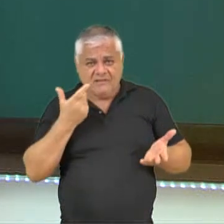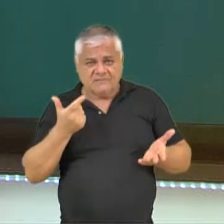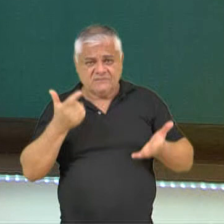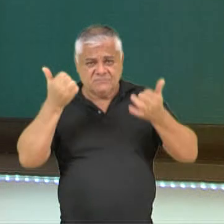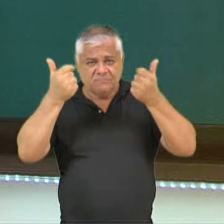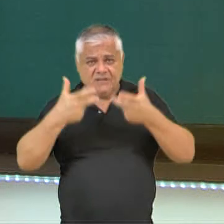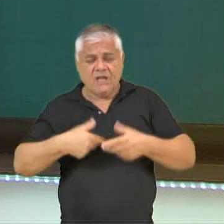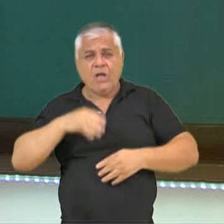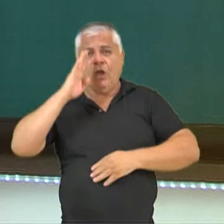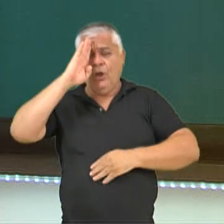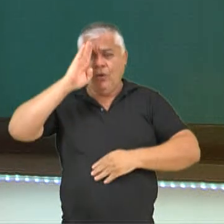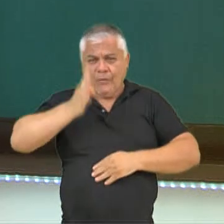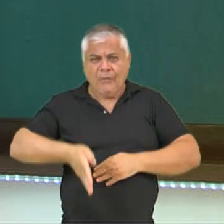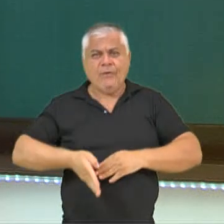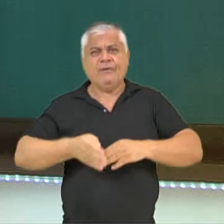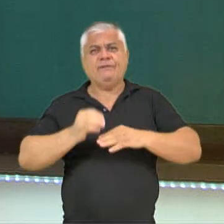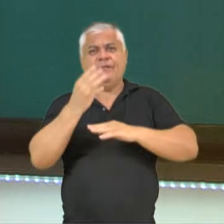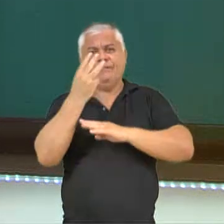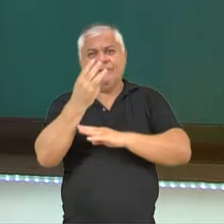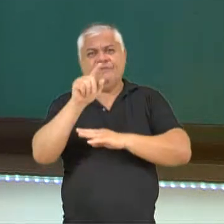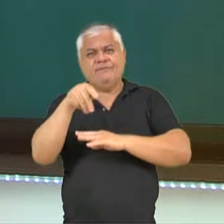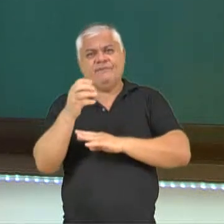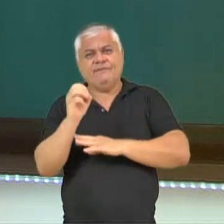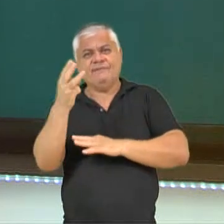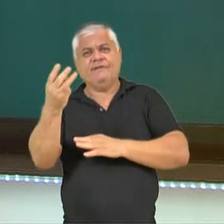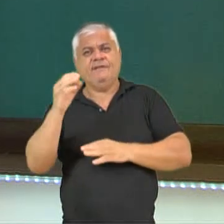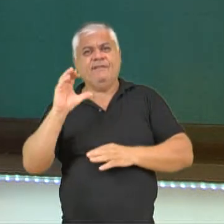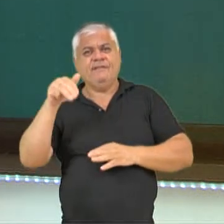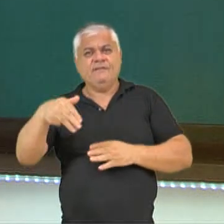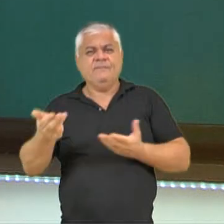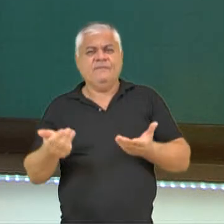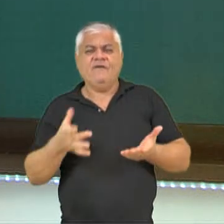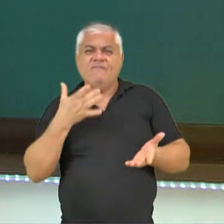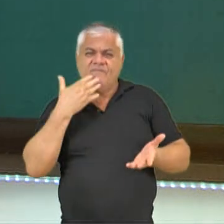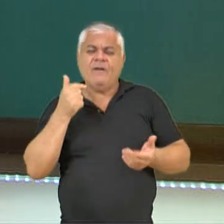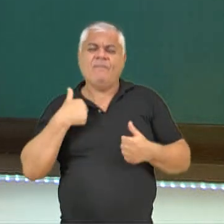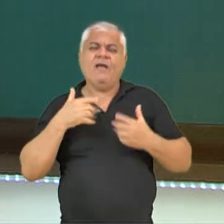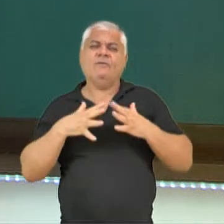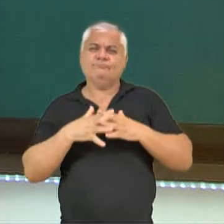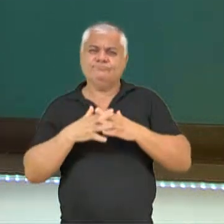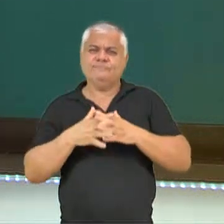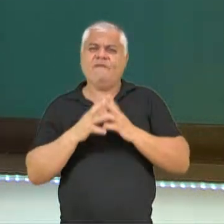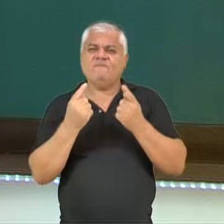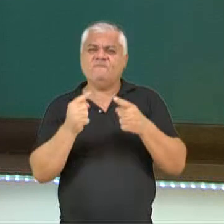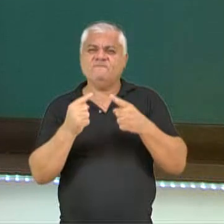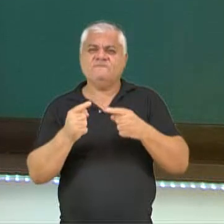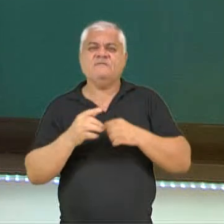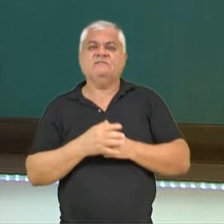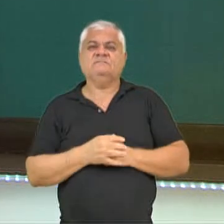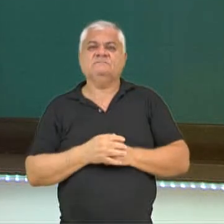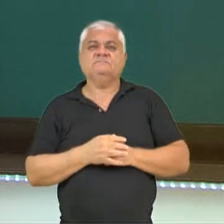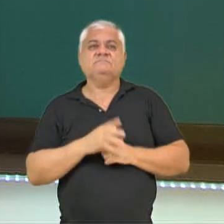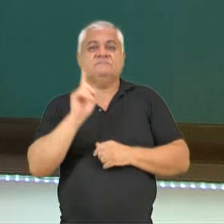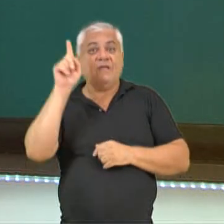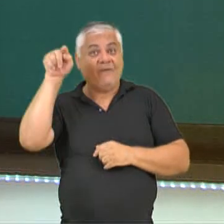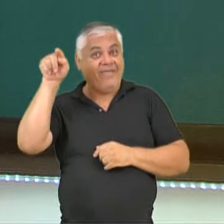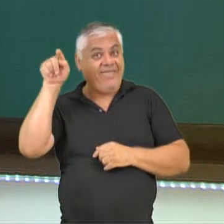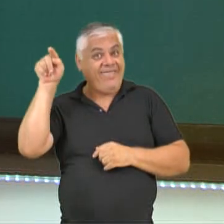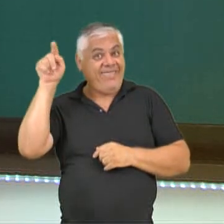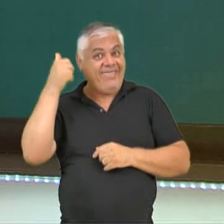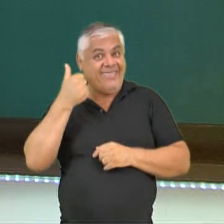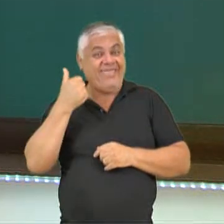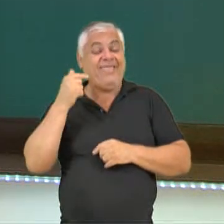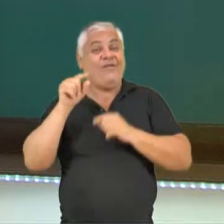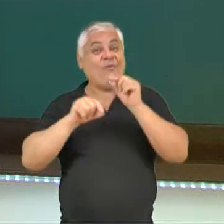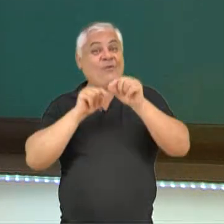falado? Corta 3,03 centímetros? Ficava, né? Mas a gente gosta de complicar um pouquinho. Então aqui está a transformação de como nós